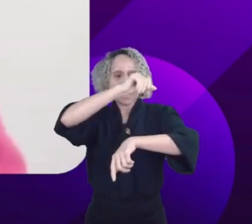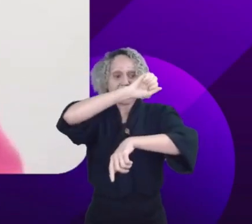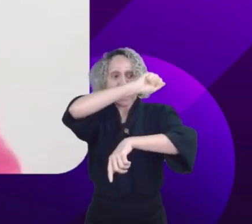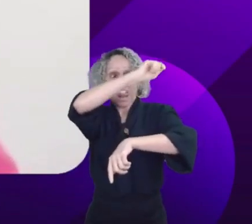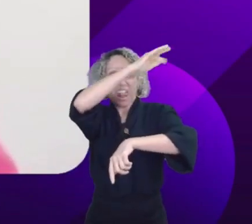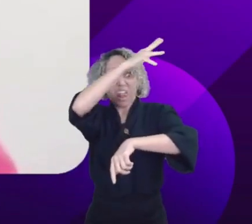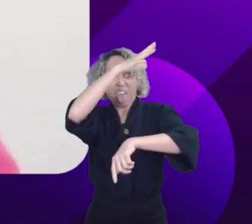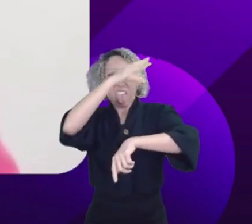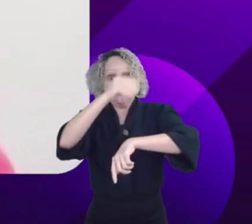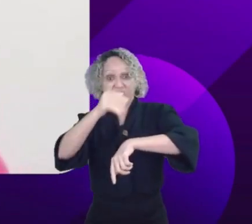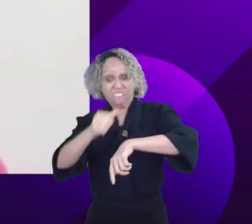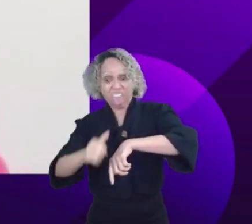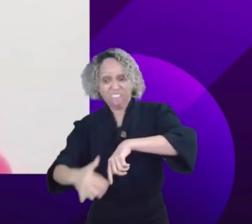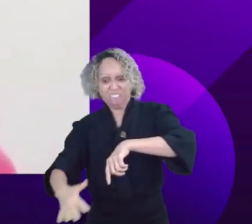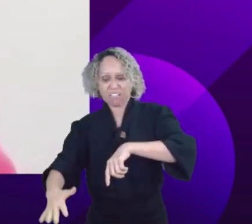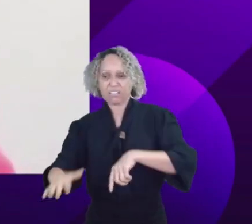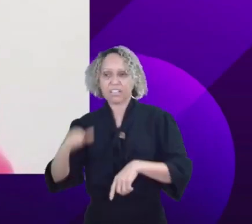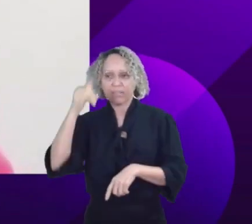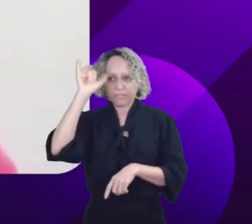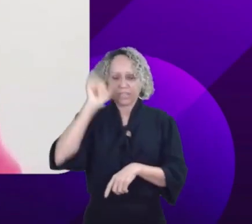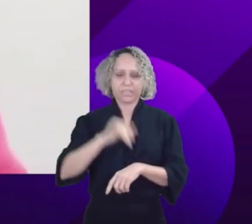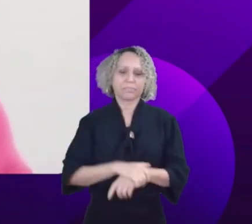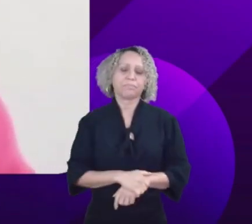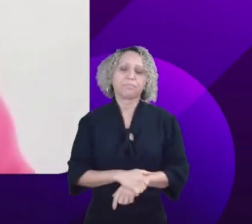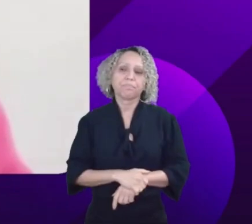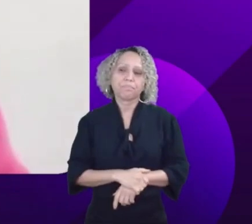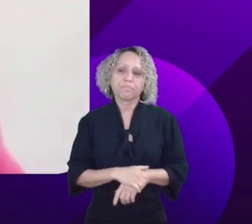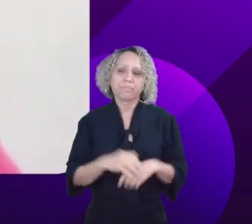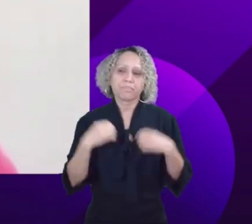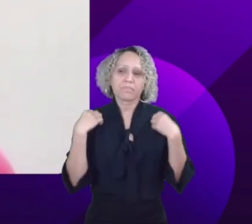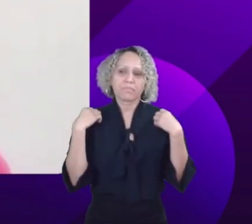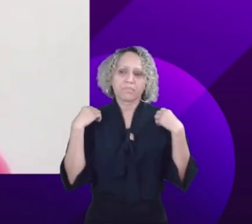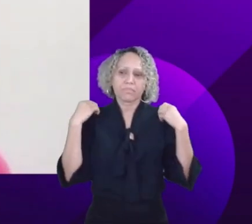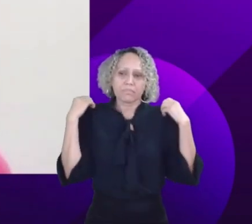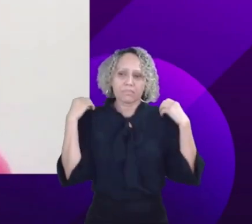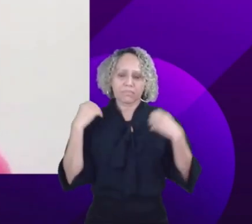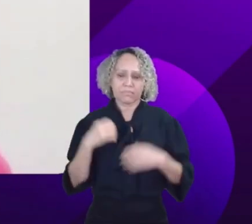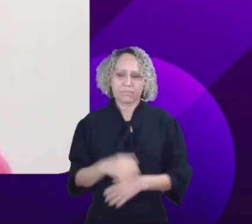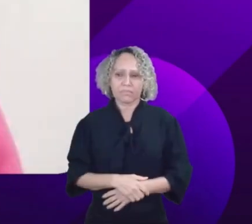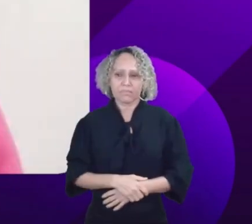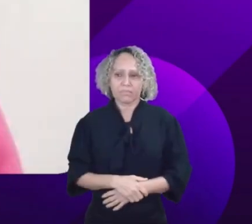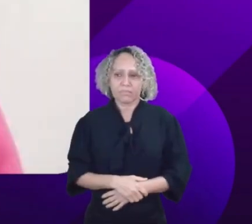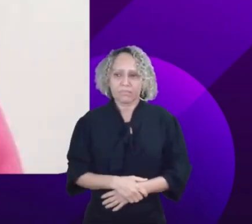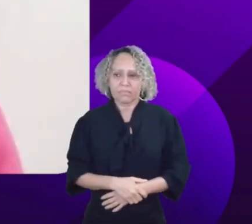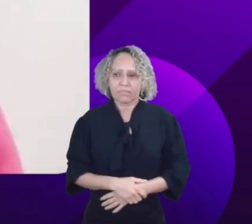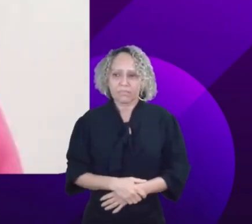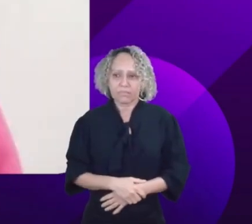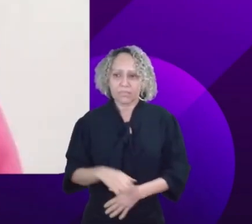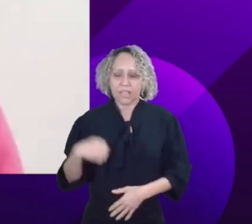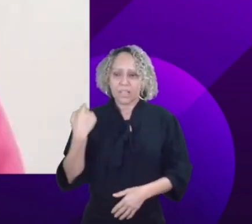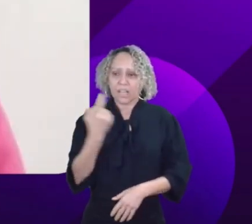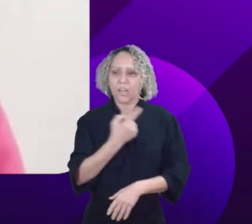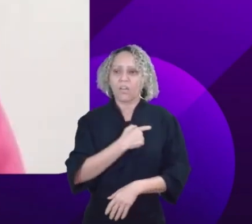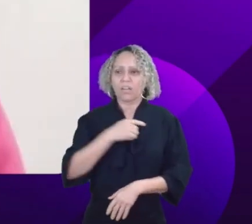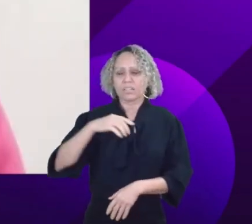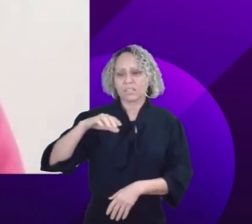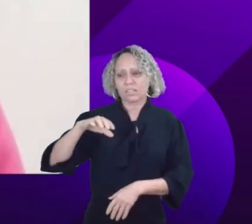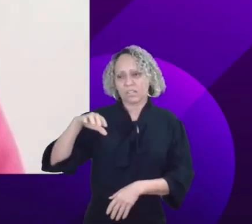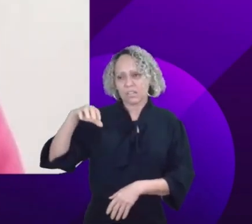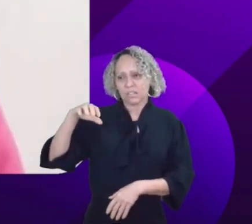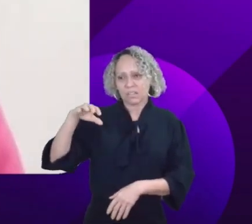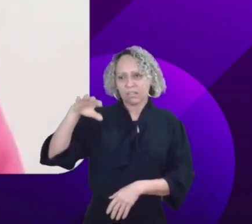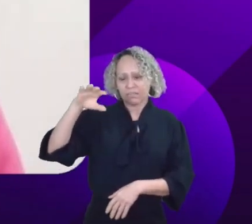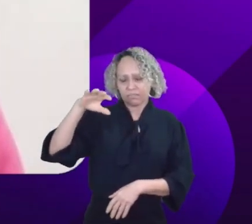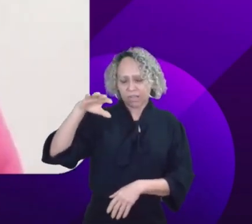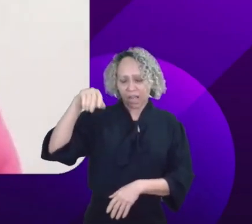controle dos assoreamento e da erosão é extremamente importante. Aqui na nossa região, a gente tem